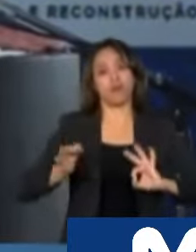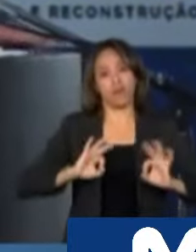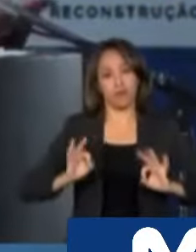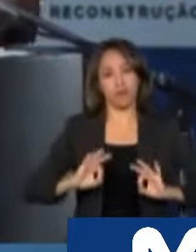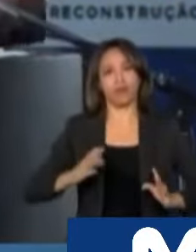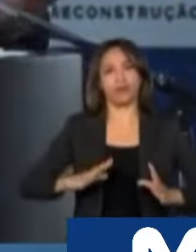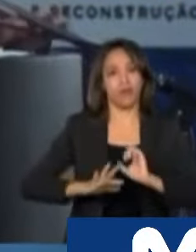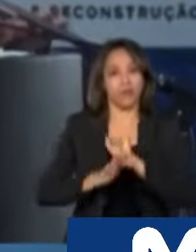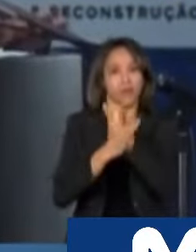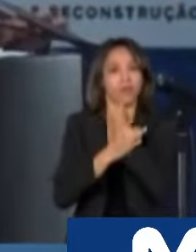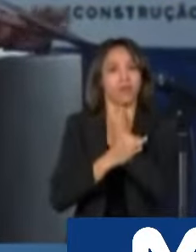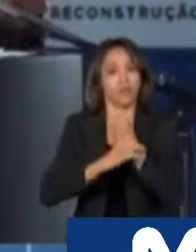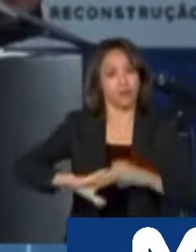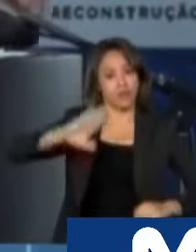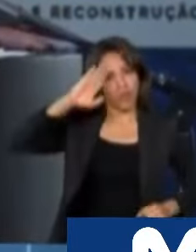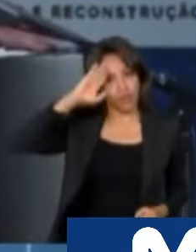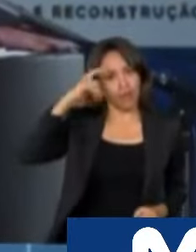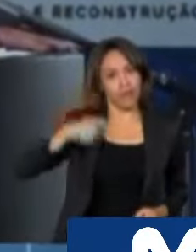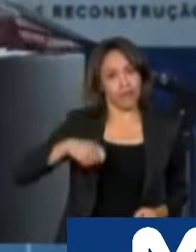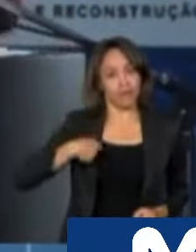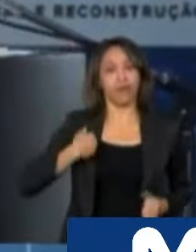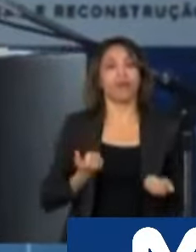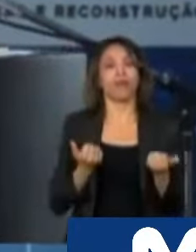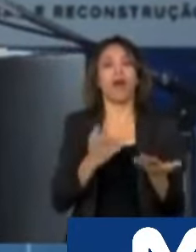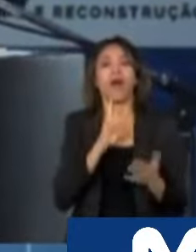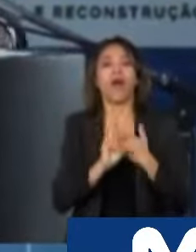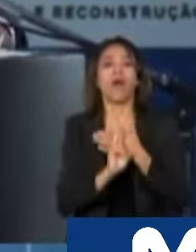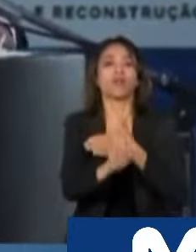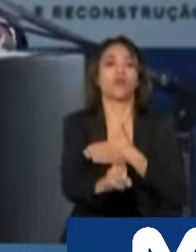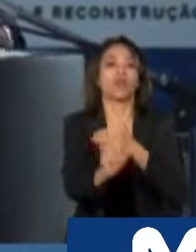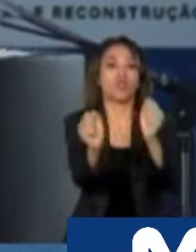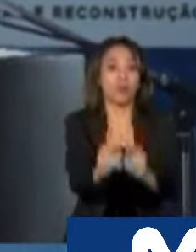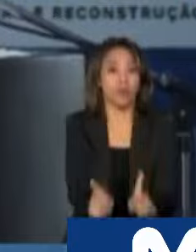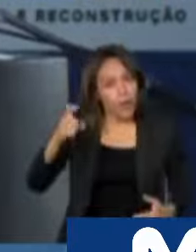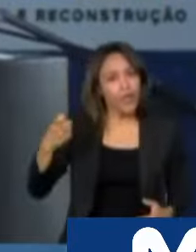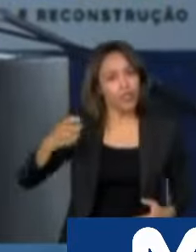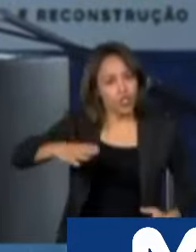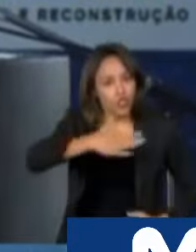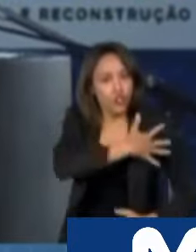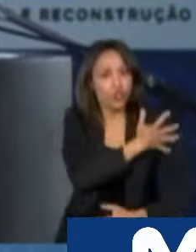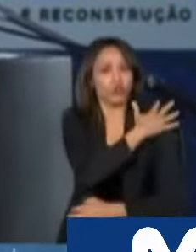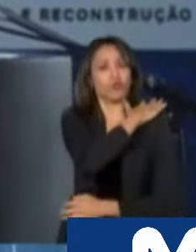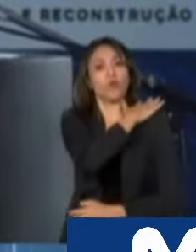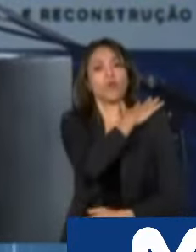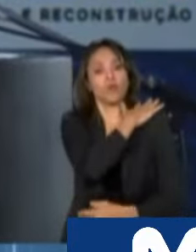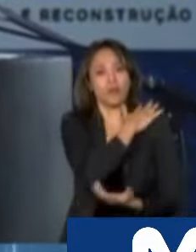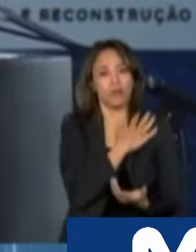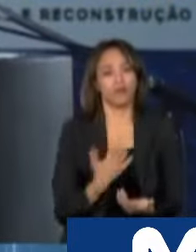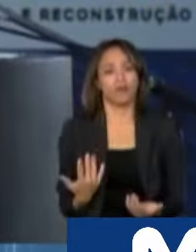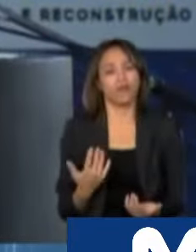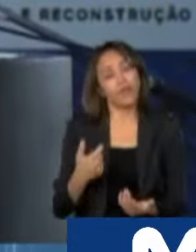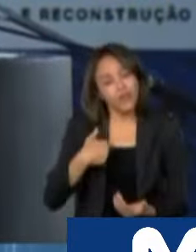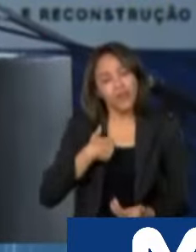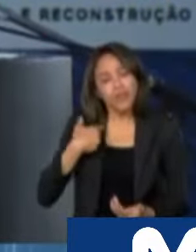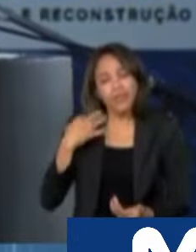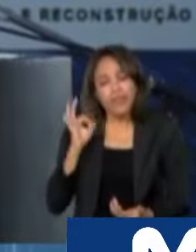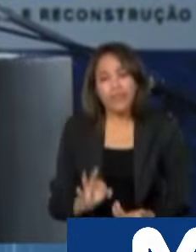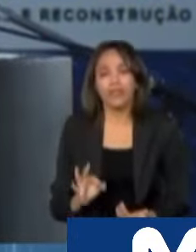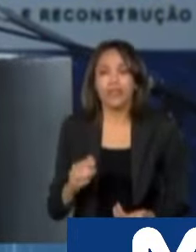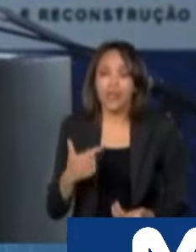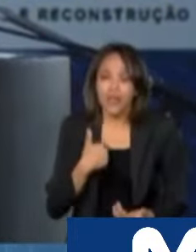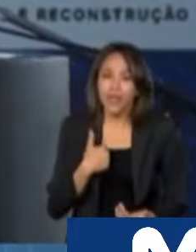Não. É o que está acontecendo no mundo todo. A França, que em média chegou a investir